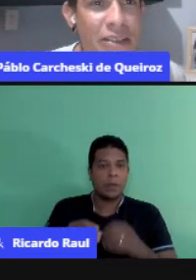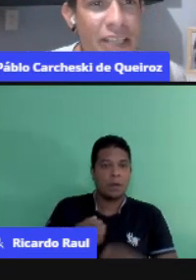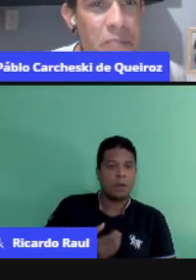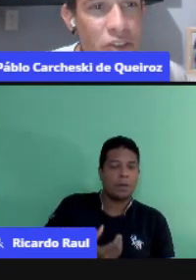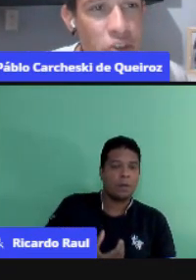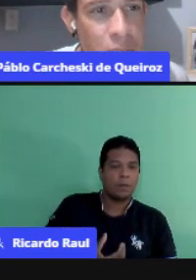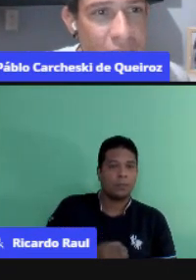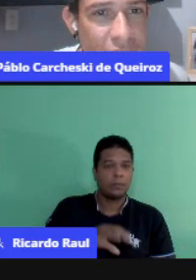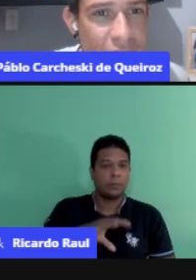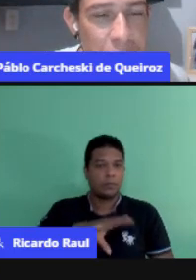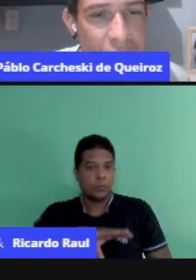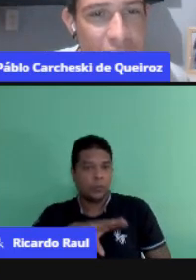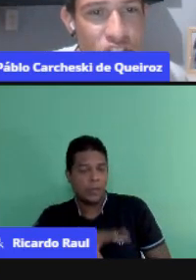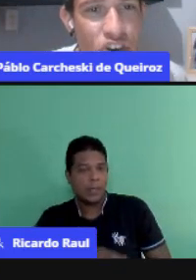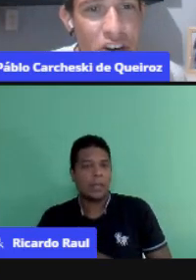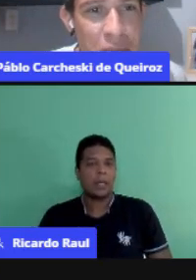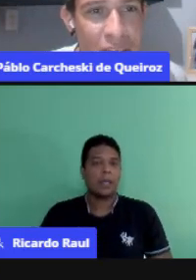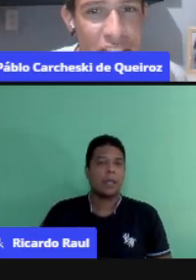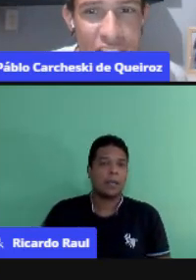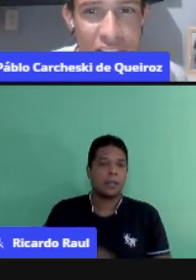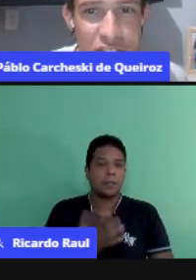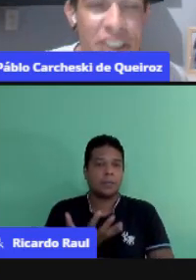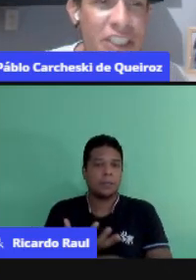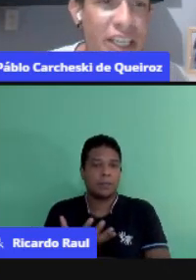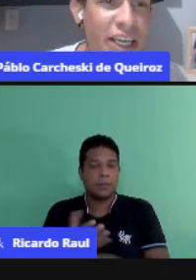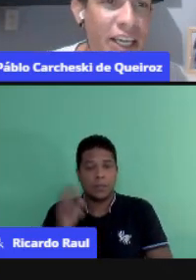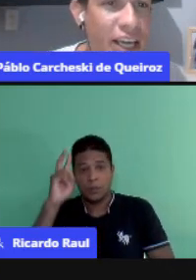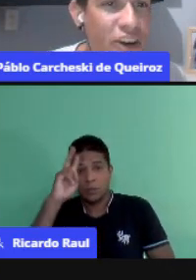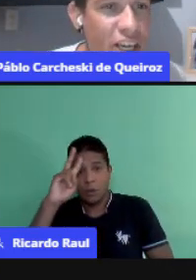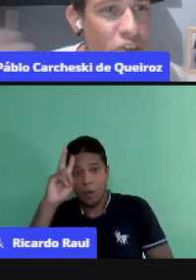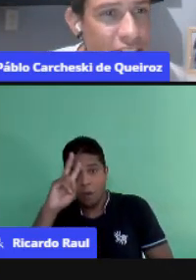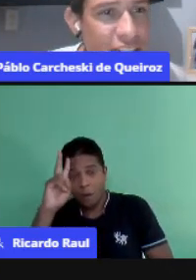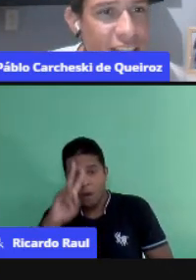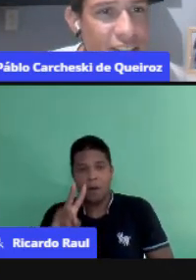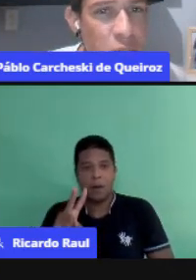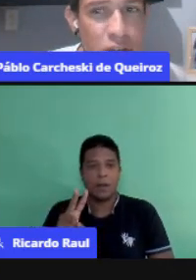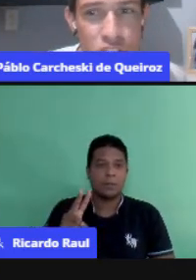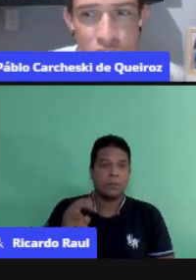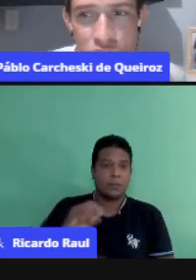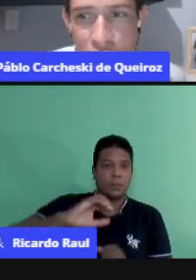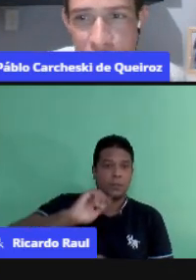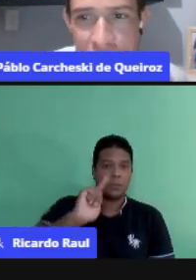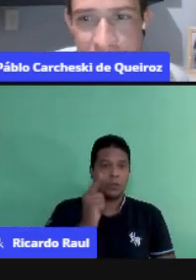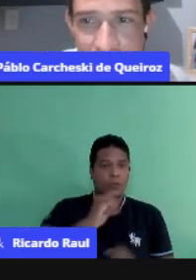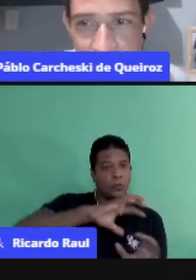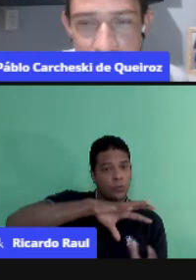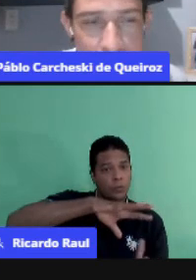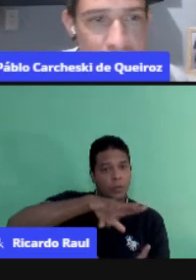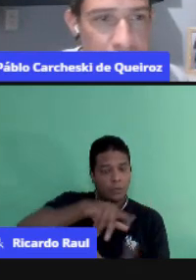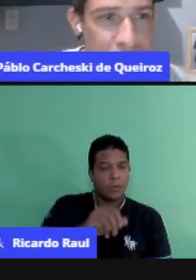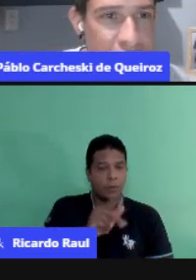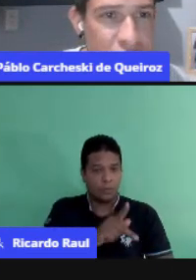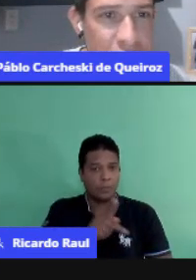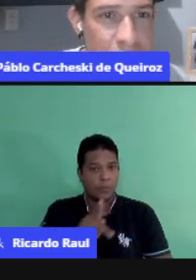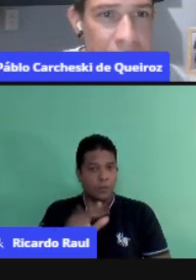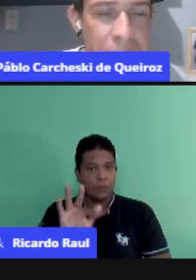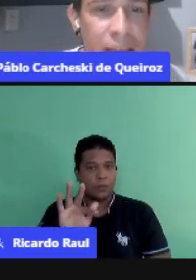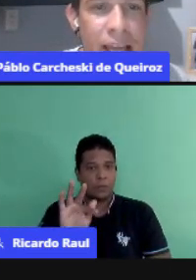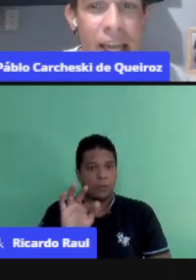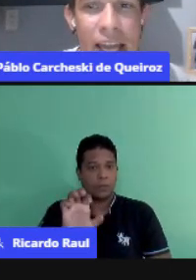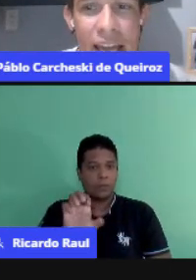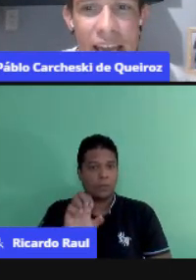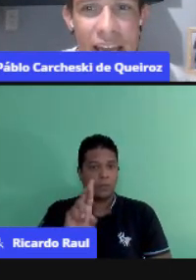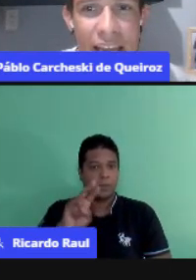portuguesa, né? Passou pela história, pela geografia, né? E aí, olha a coincidência, né? O professor de história, o Fernando, né? Um abraço para o Fernando aí